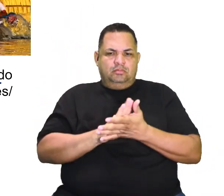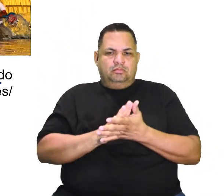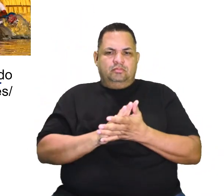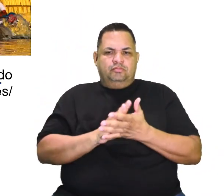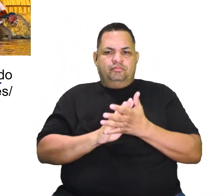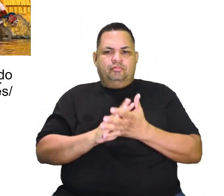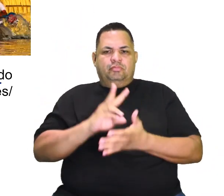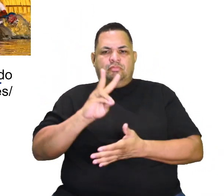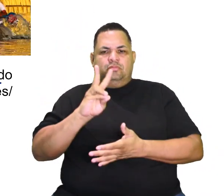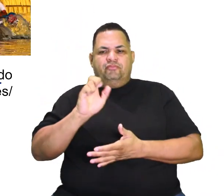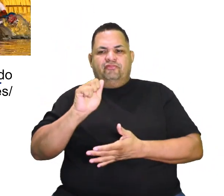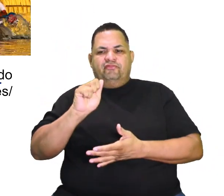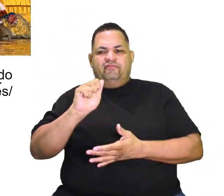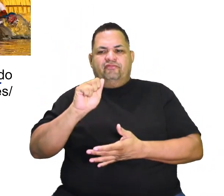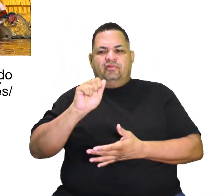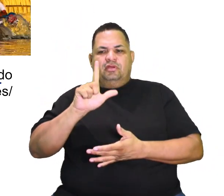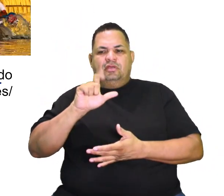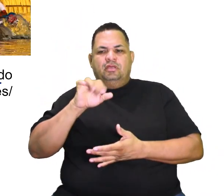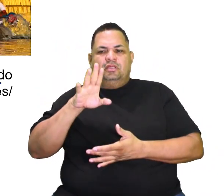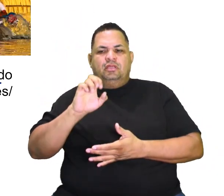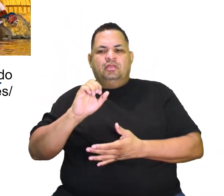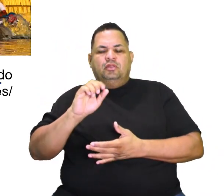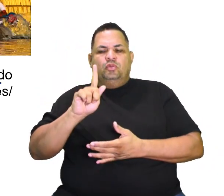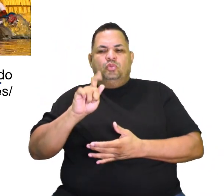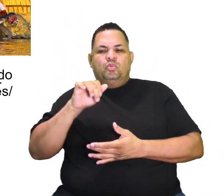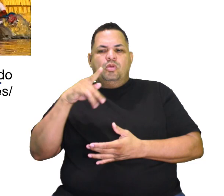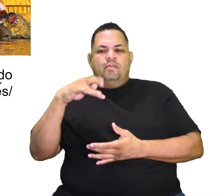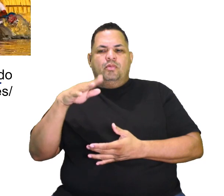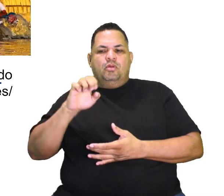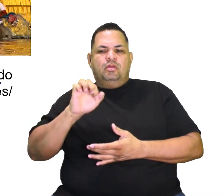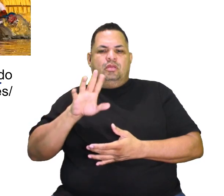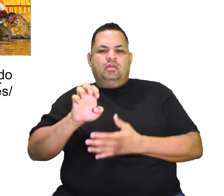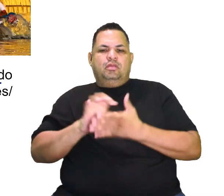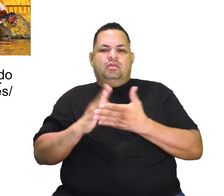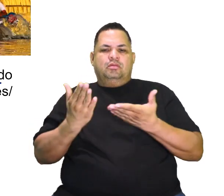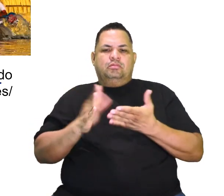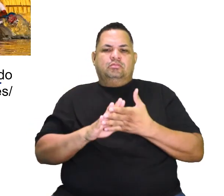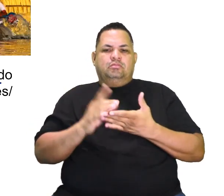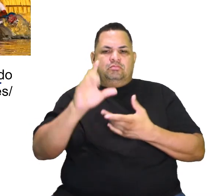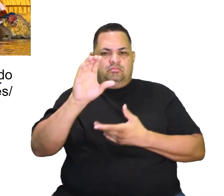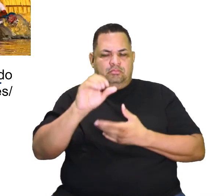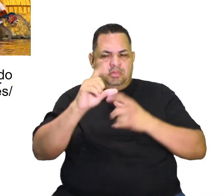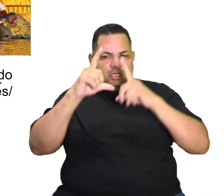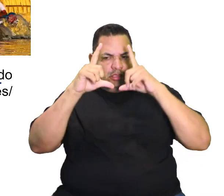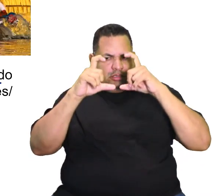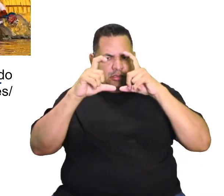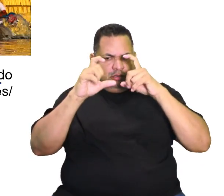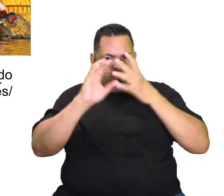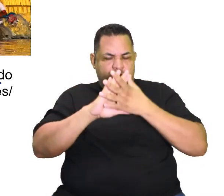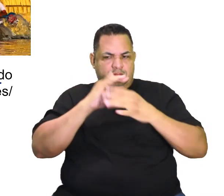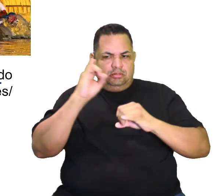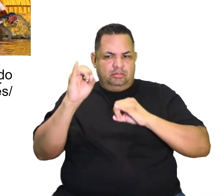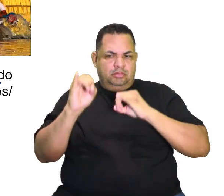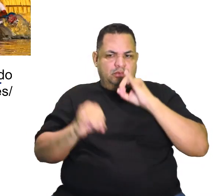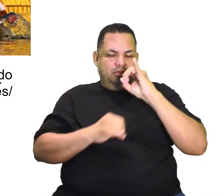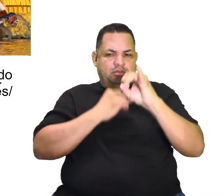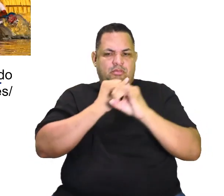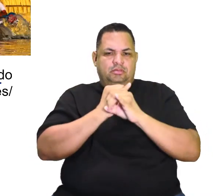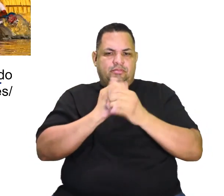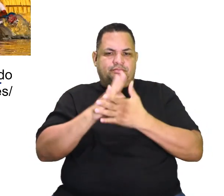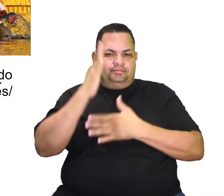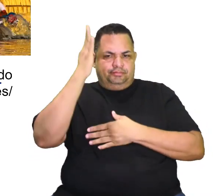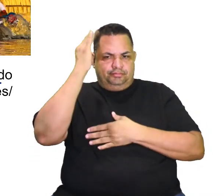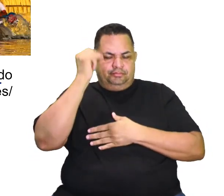no Vale do Guaporé. Isso aqui é uma foto que eu peguei do site do governo. Porém, estudante, eu